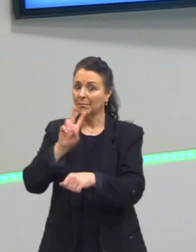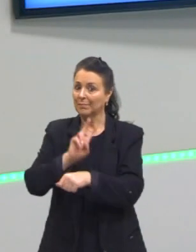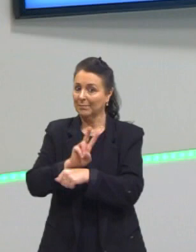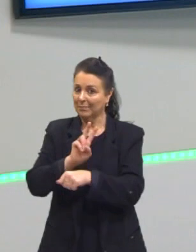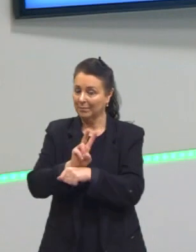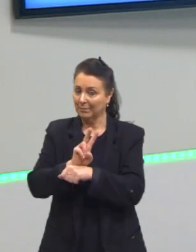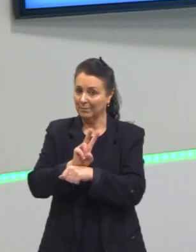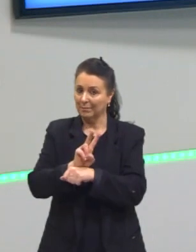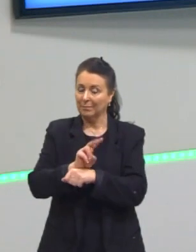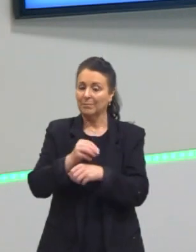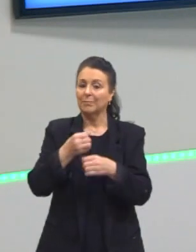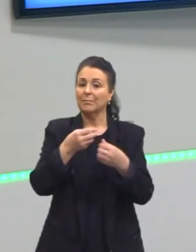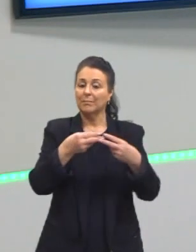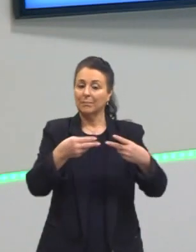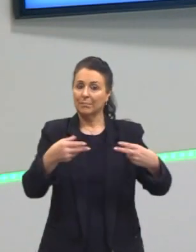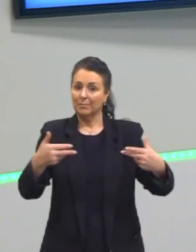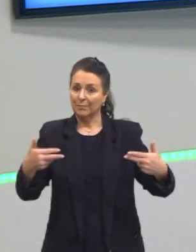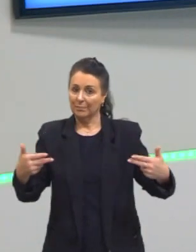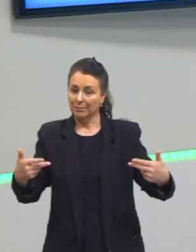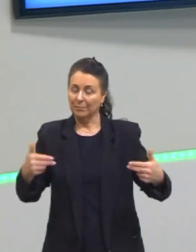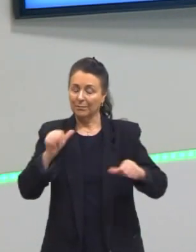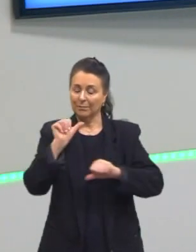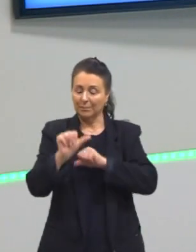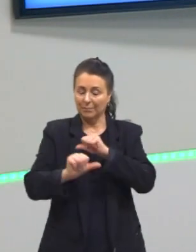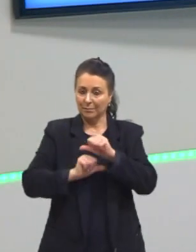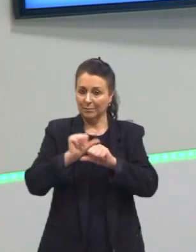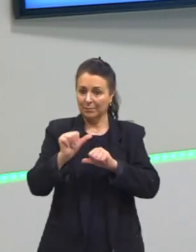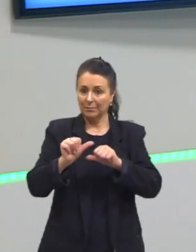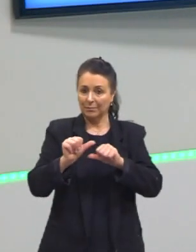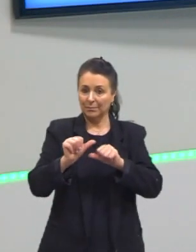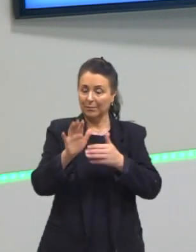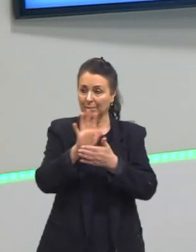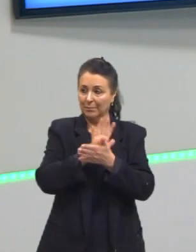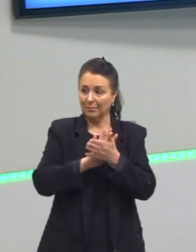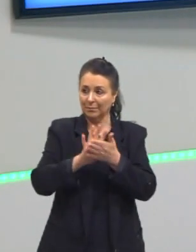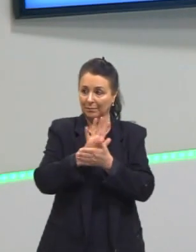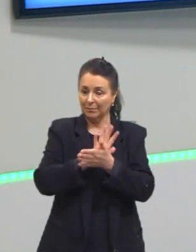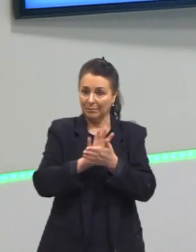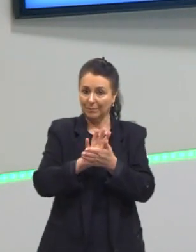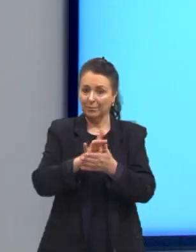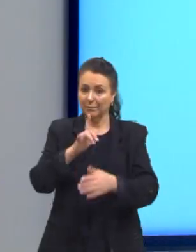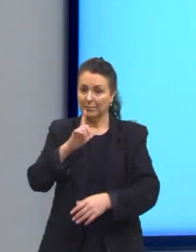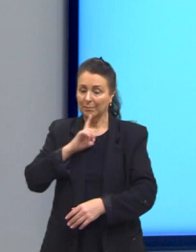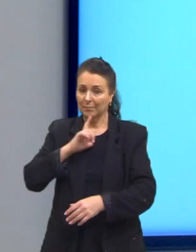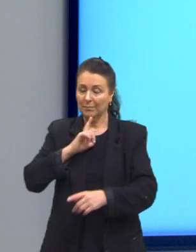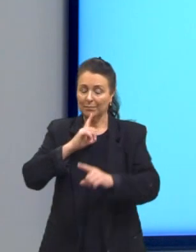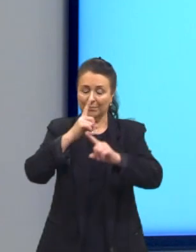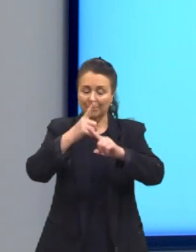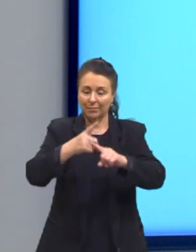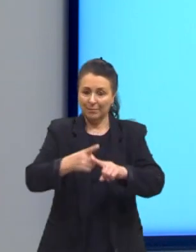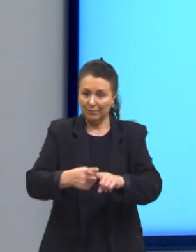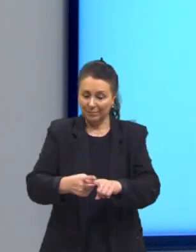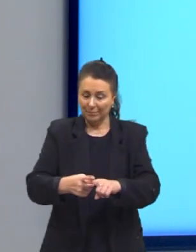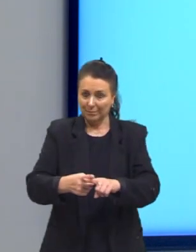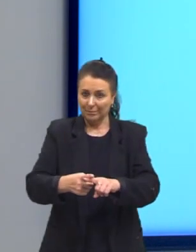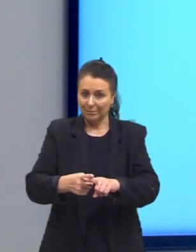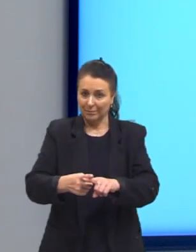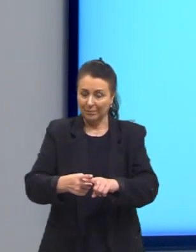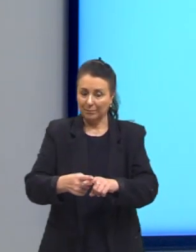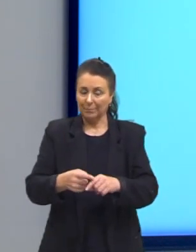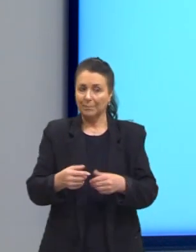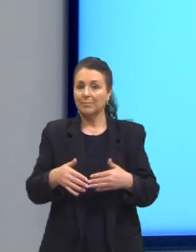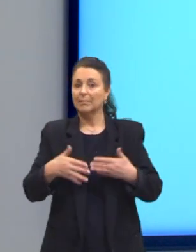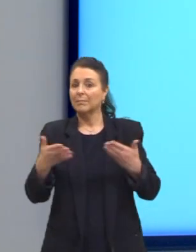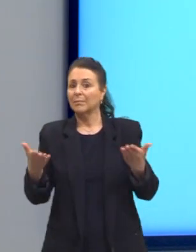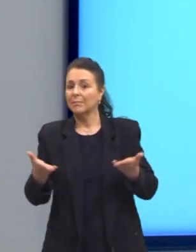cuidar a posição dos elementos para não trocar nada de lugar aí nós temos a multiplicação só que a